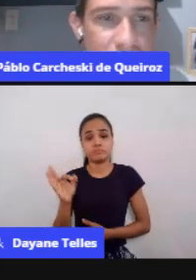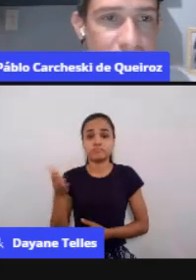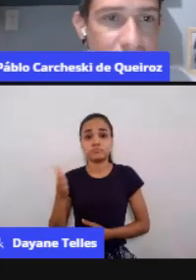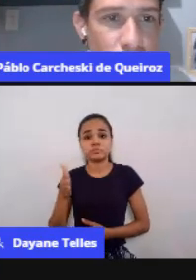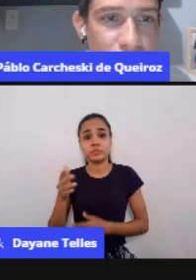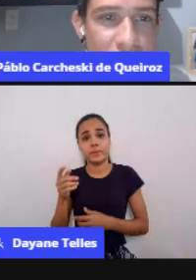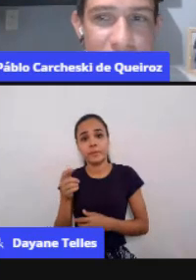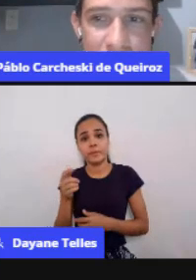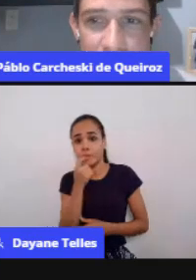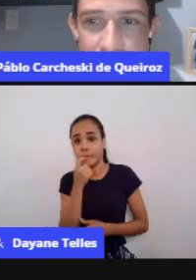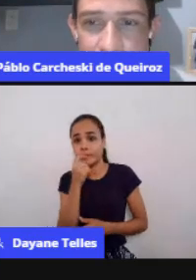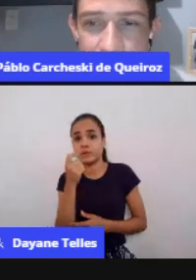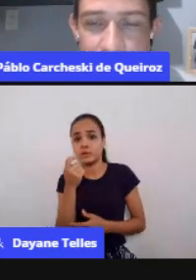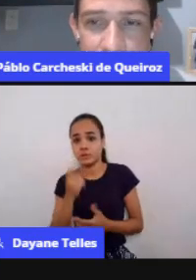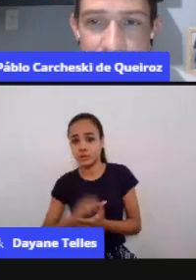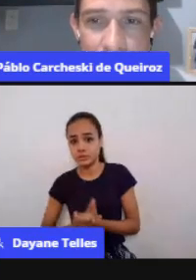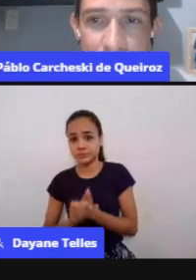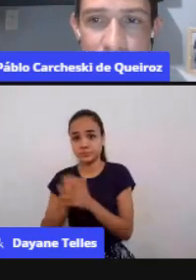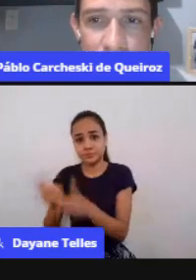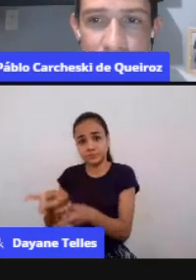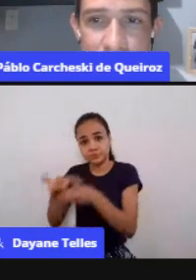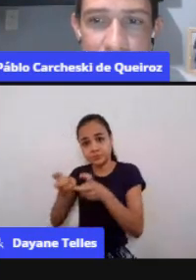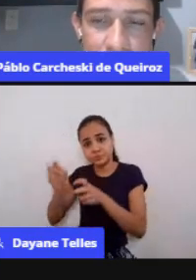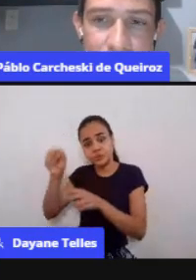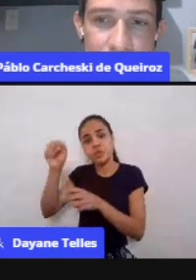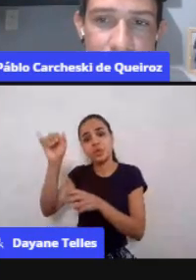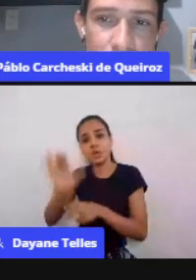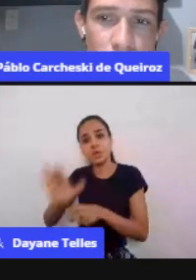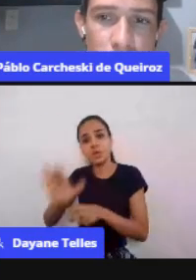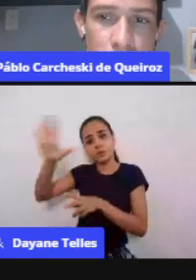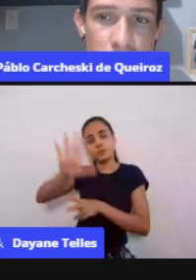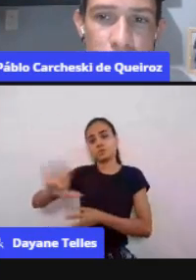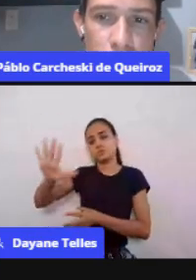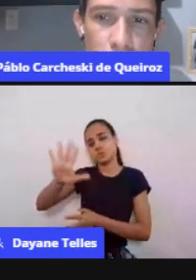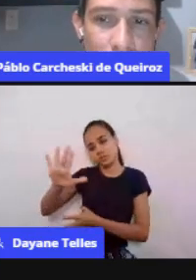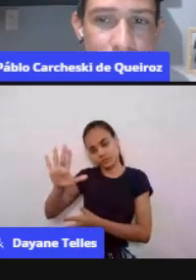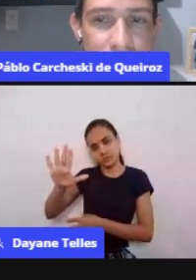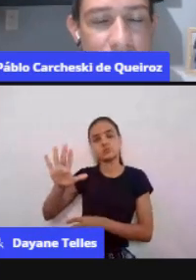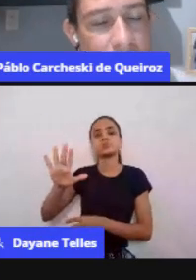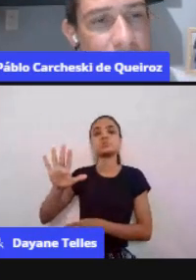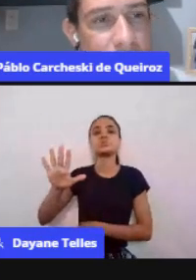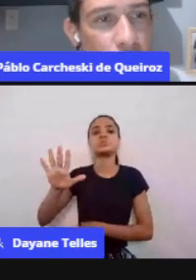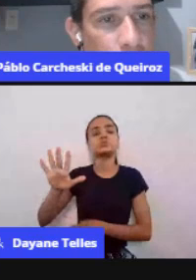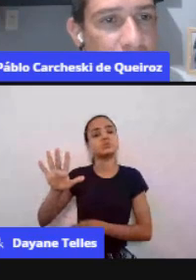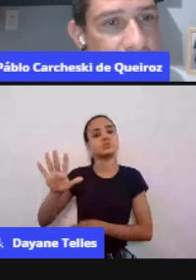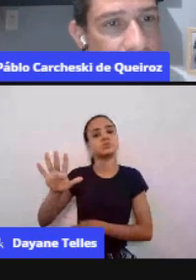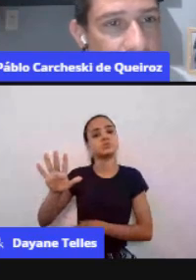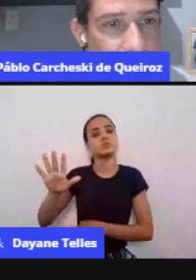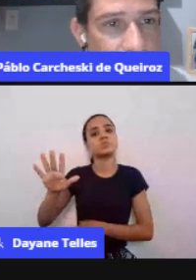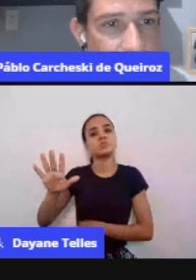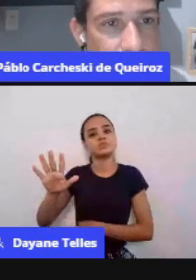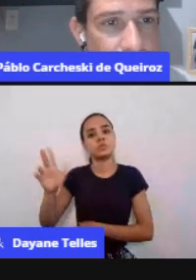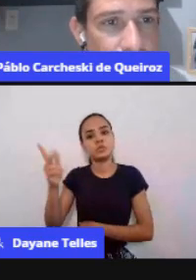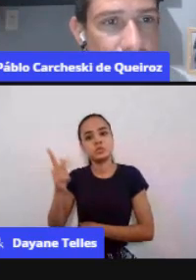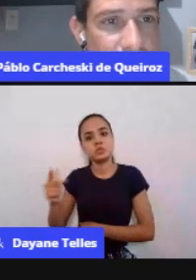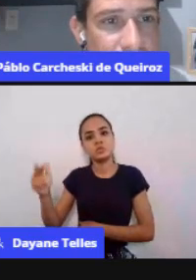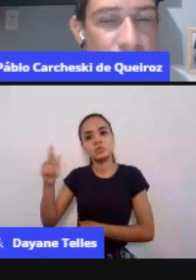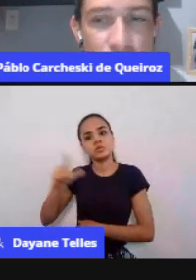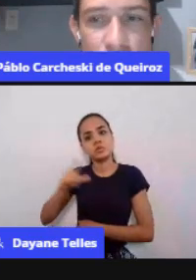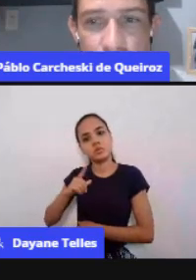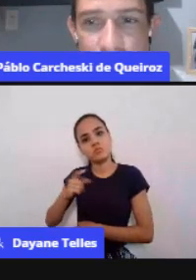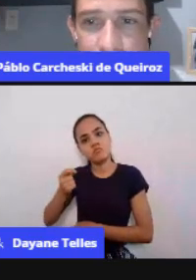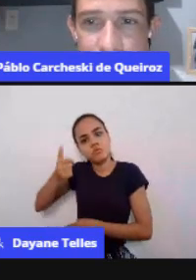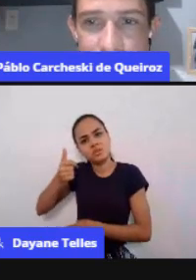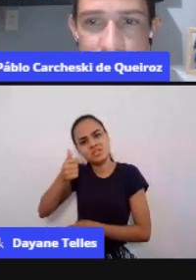na representação no desenho, né, a gente tem ali quase 75%, né,